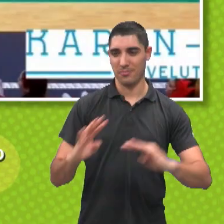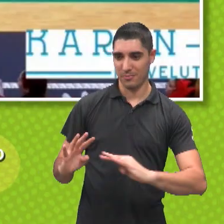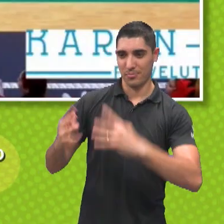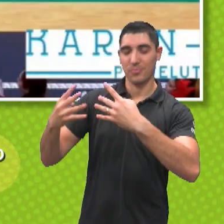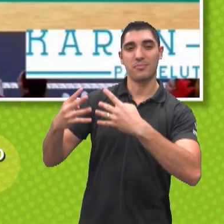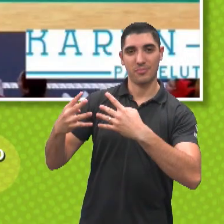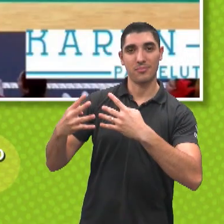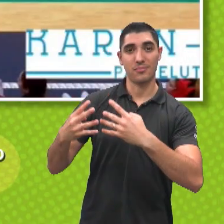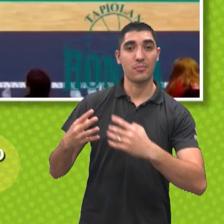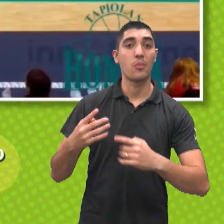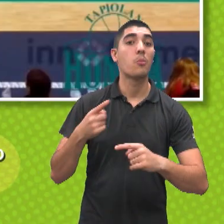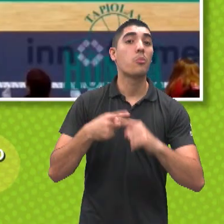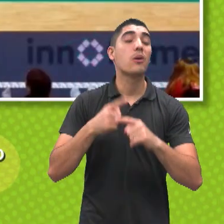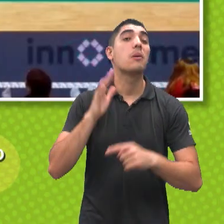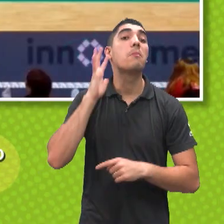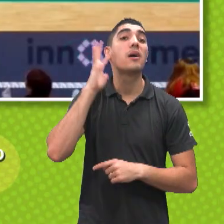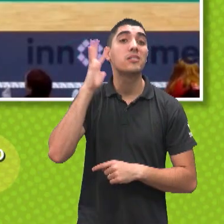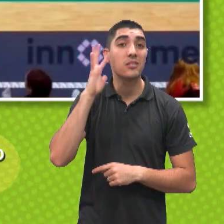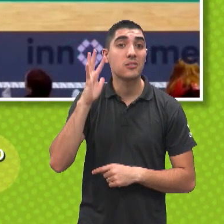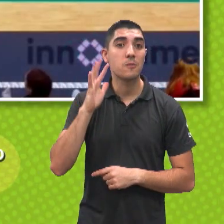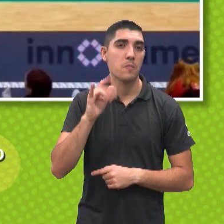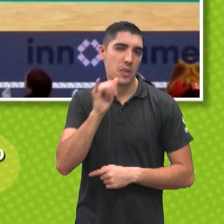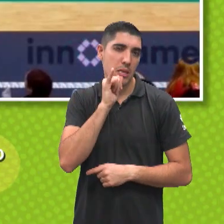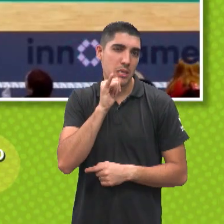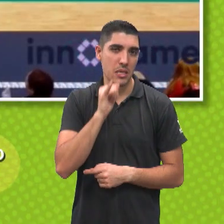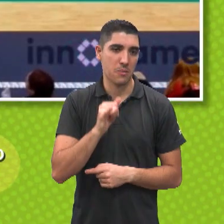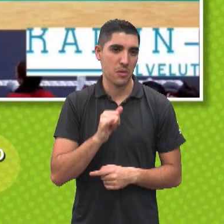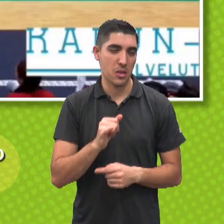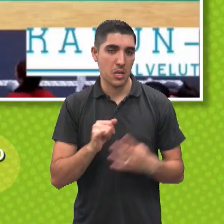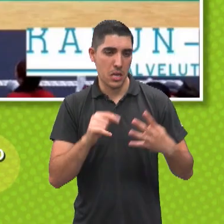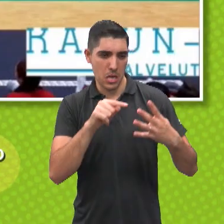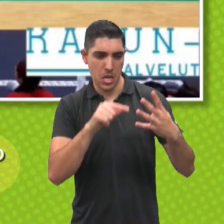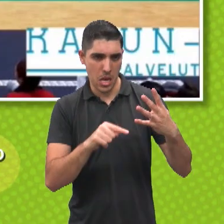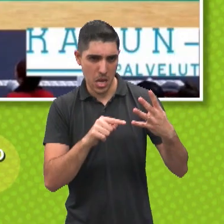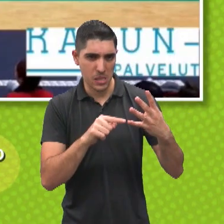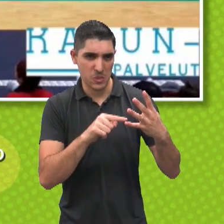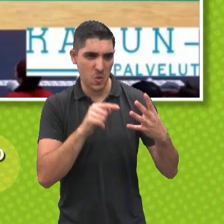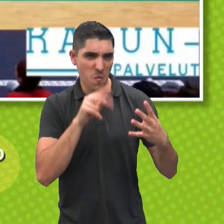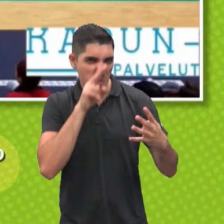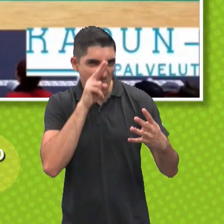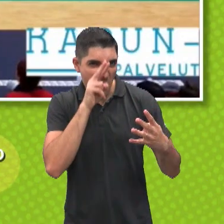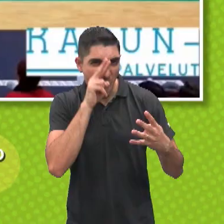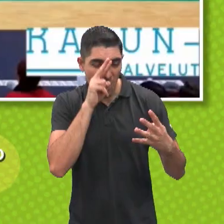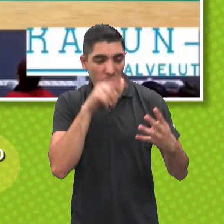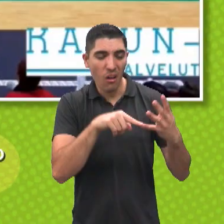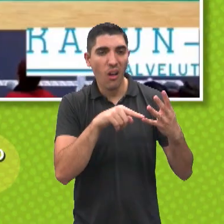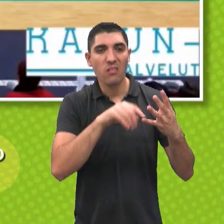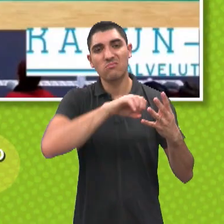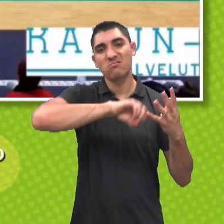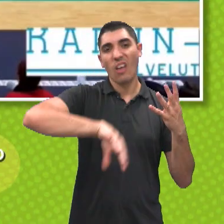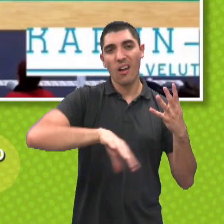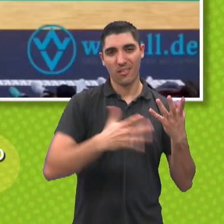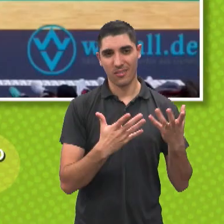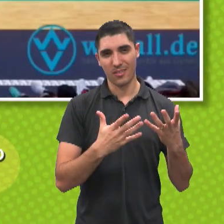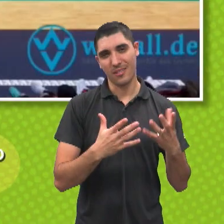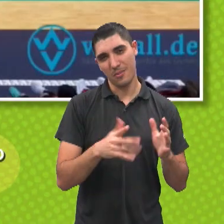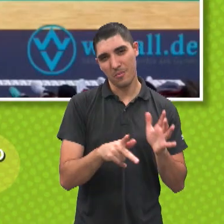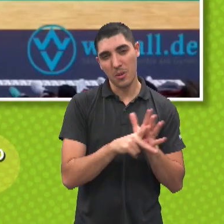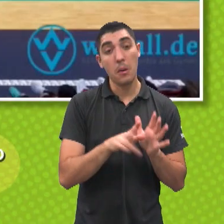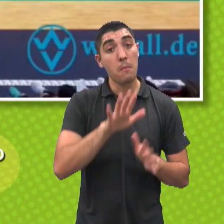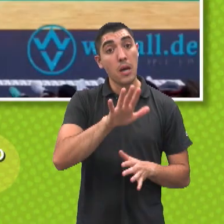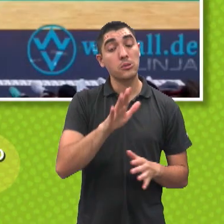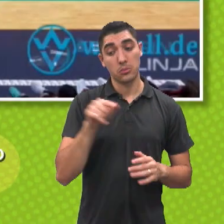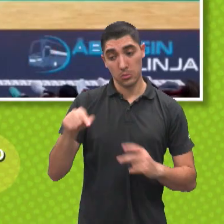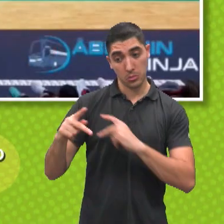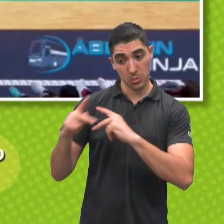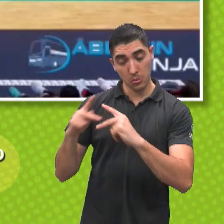jogar, porque senão os tidos como bicho papões do outro grupo ficariam de fora, né? Em terceiro e quarto lugar. Mas agora o São José,